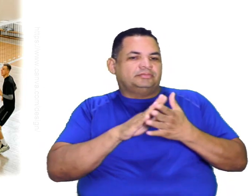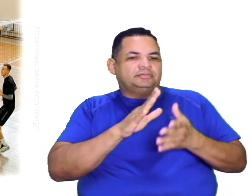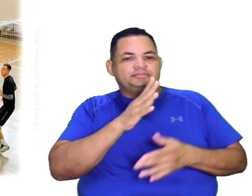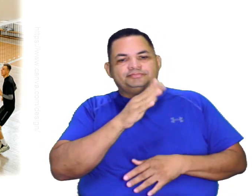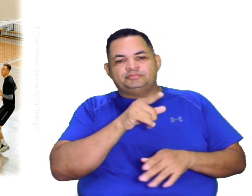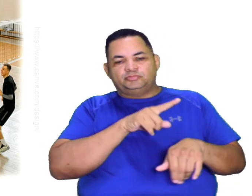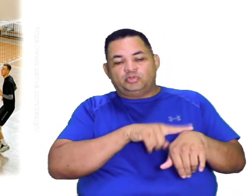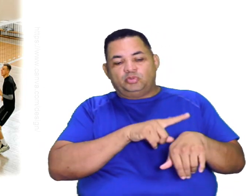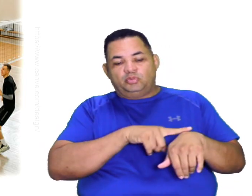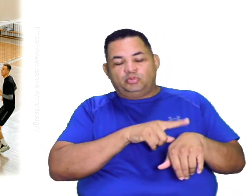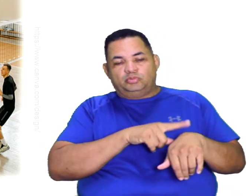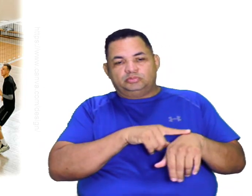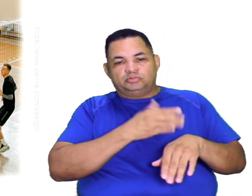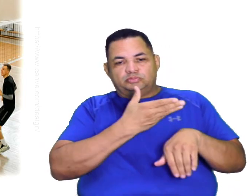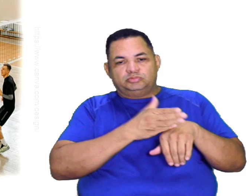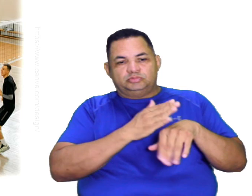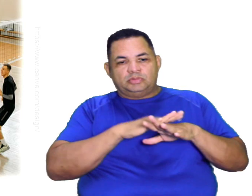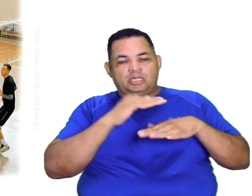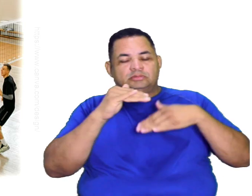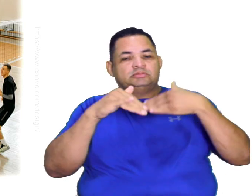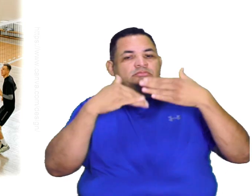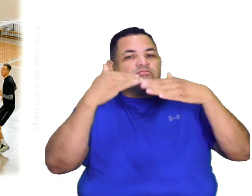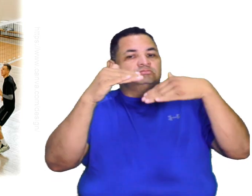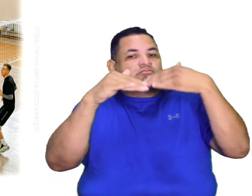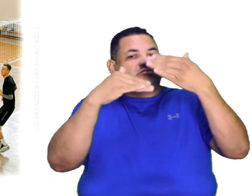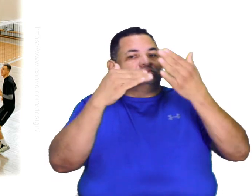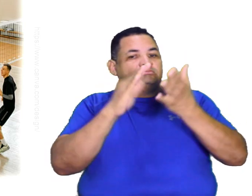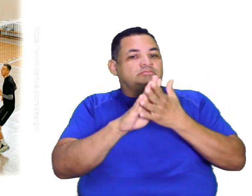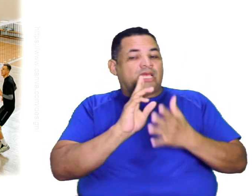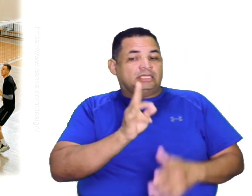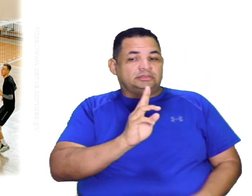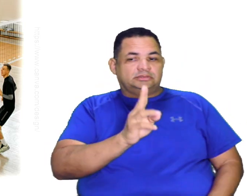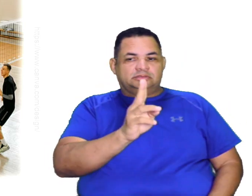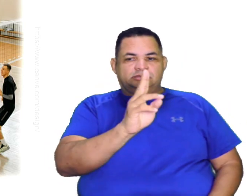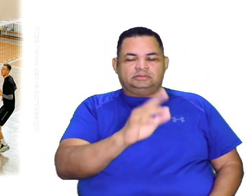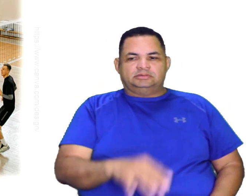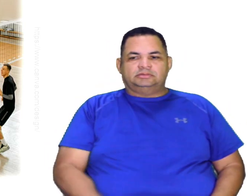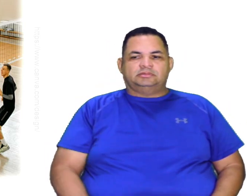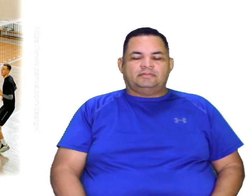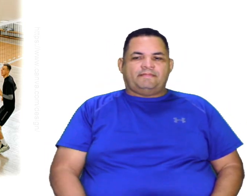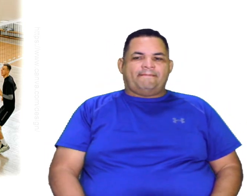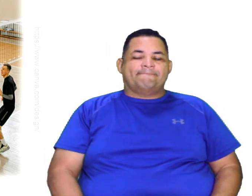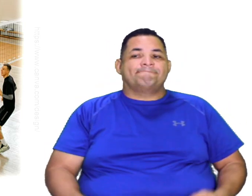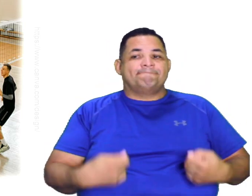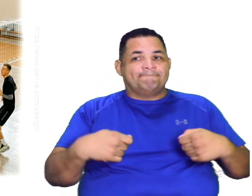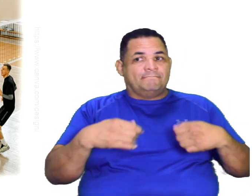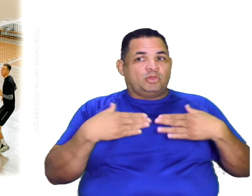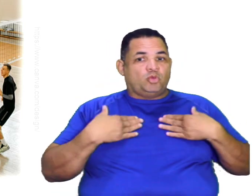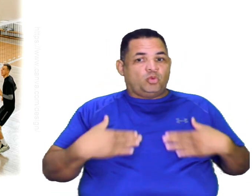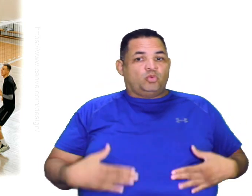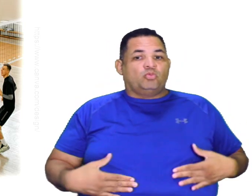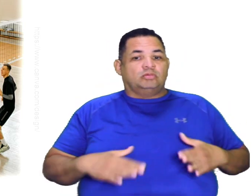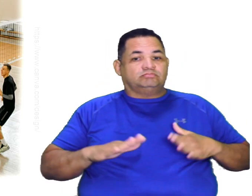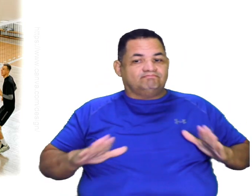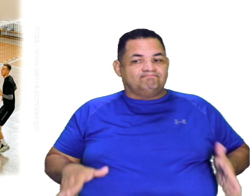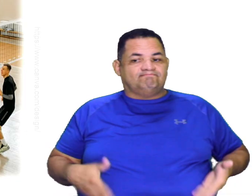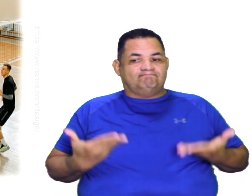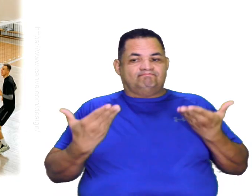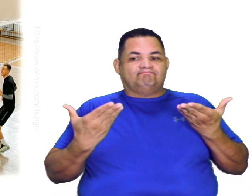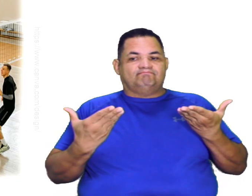dos exercícios de forma lenta, mas de forma constante, né? O nosso corpo precisa desse